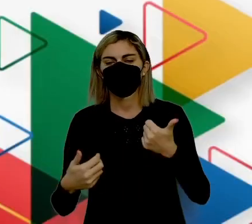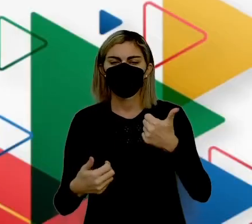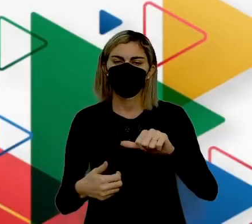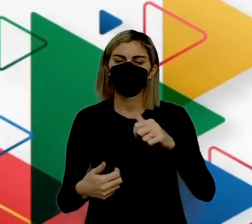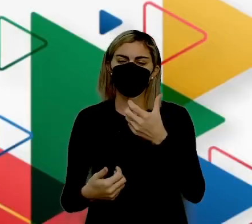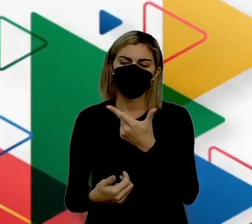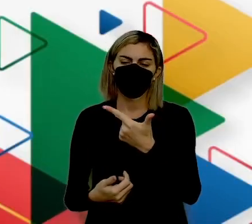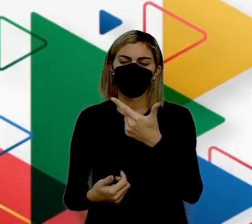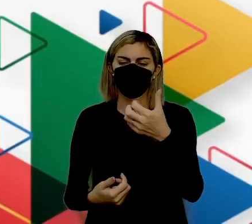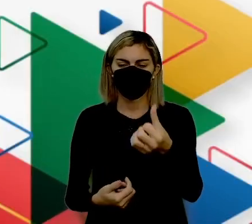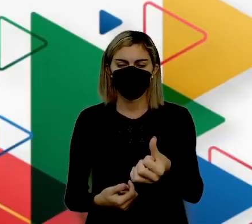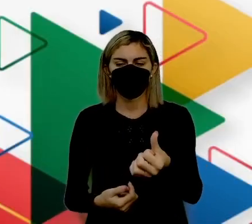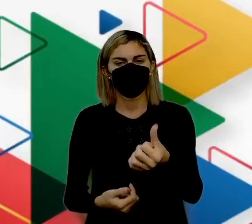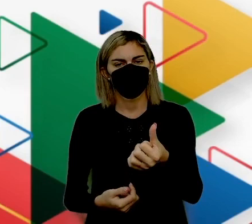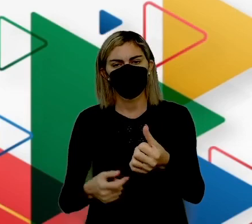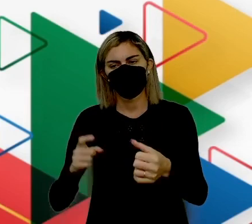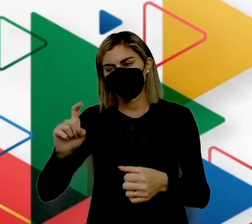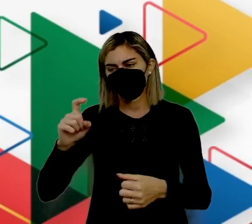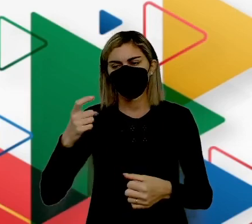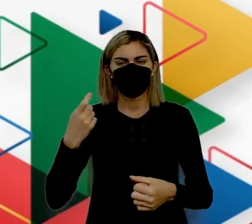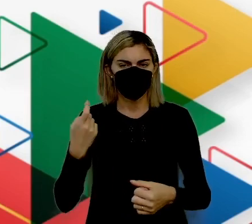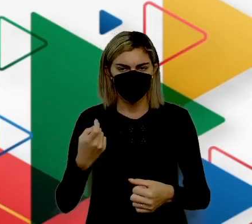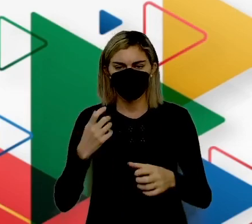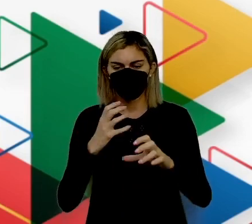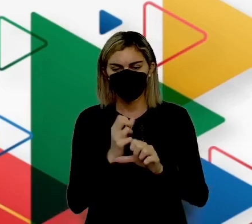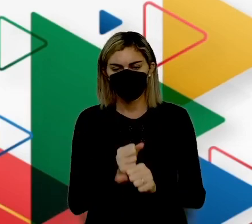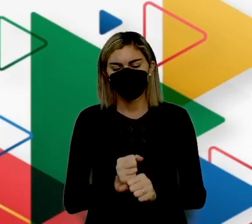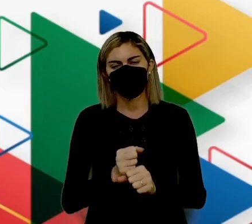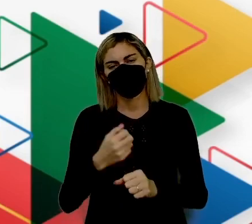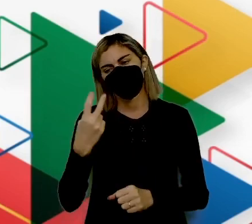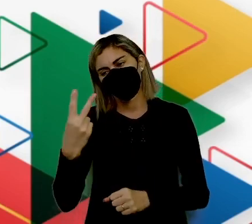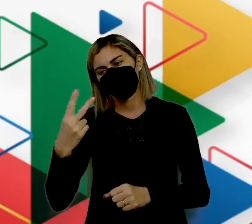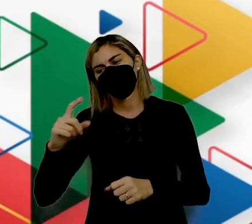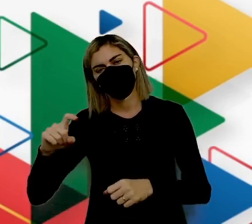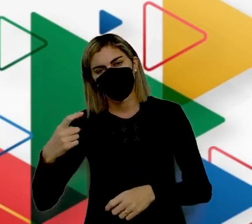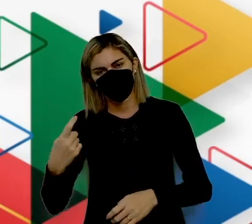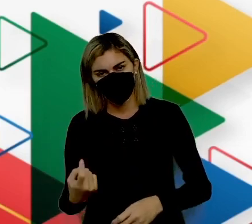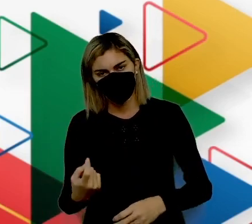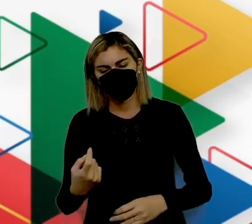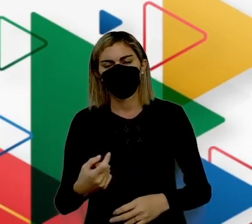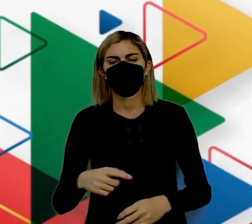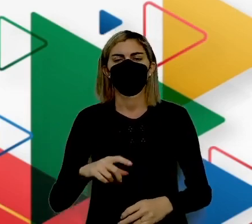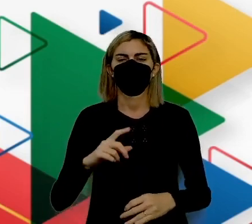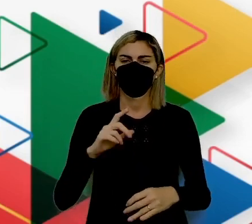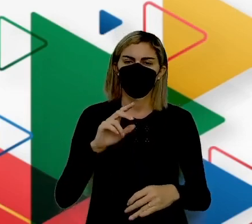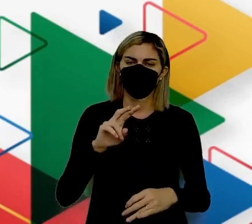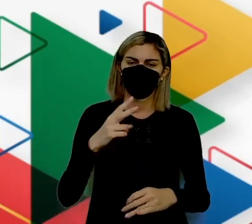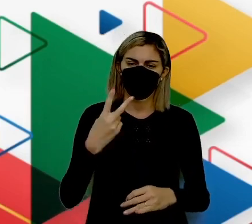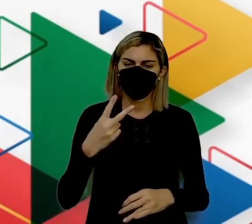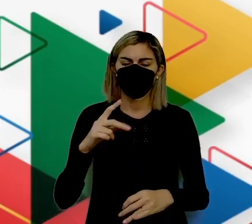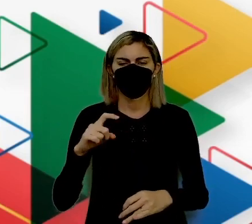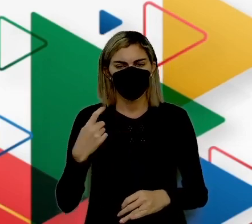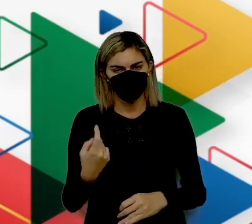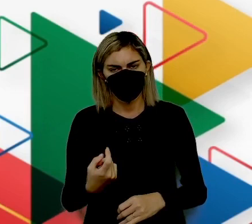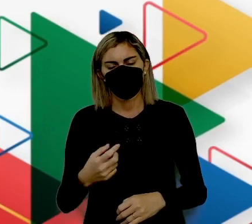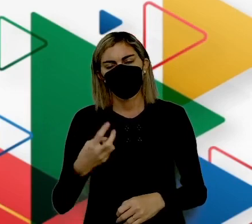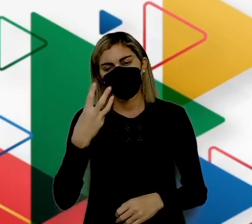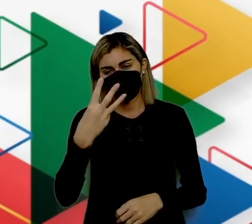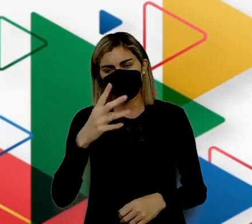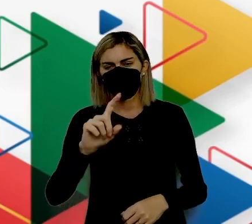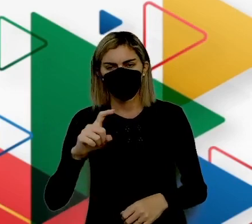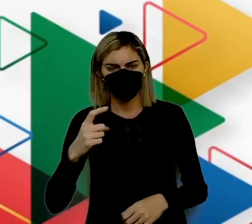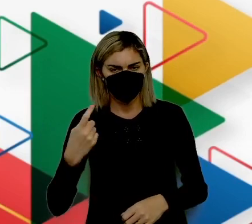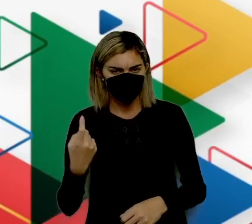126. X somado com 2x. X somado com 2x,